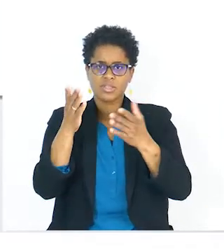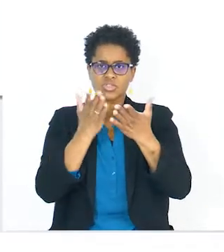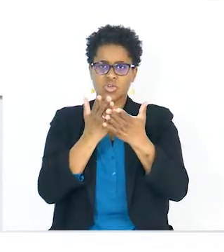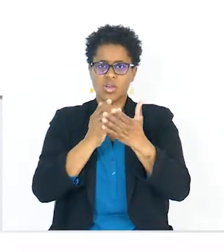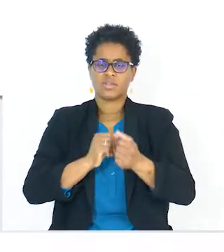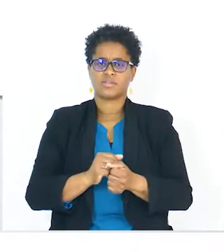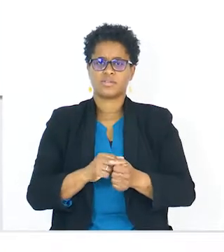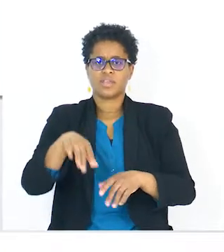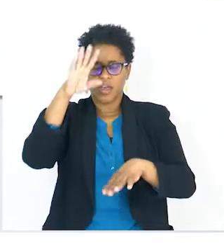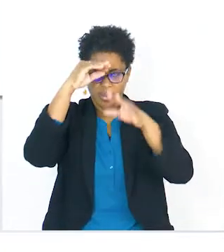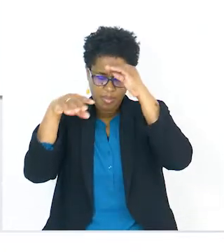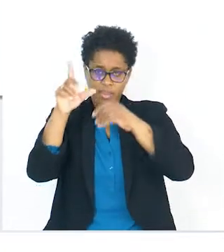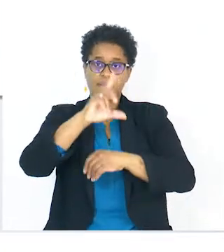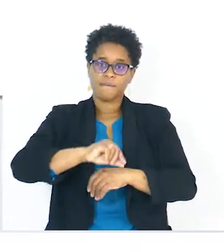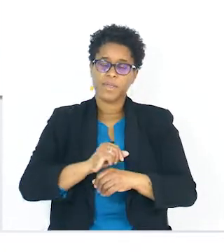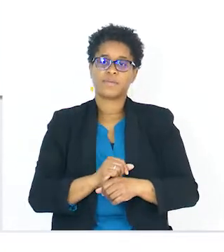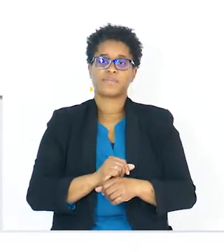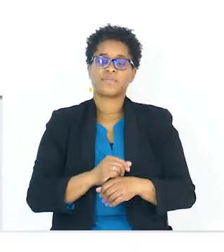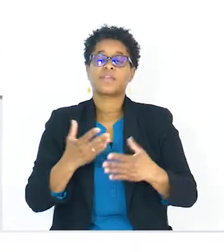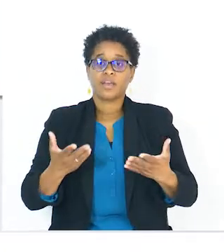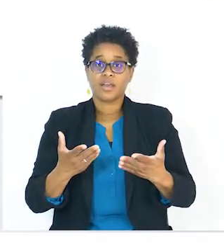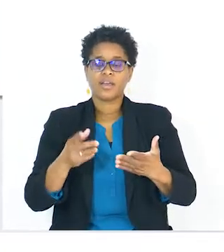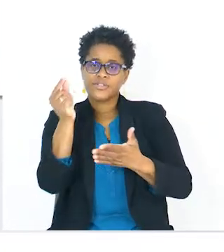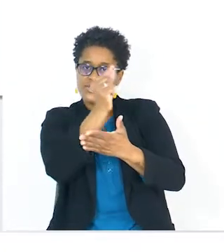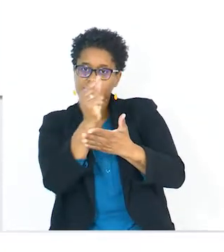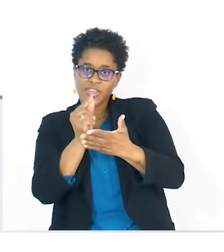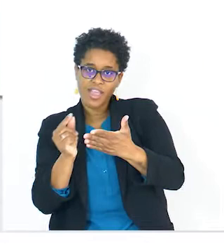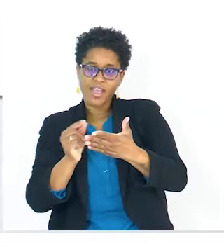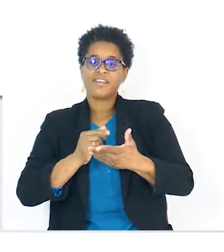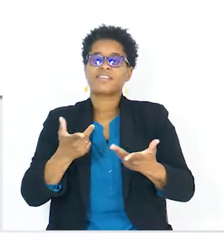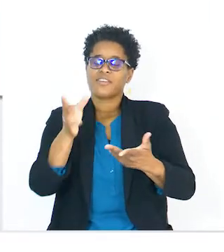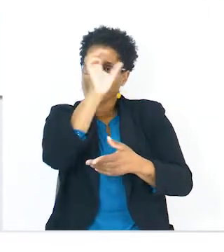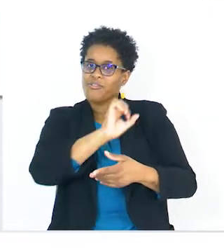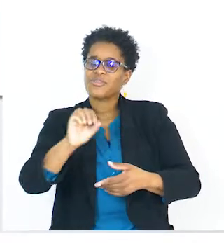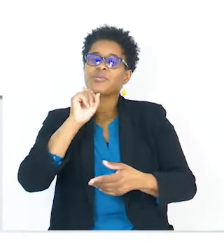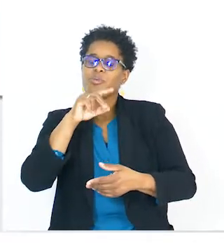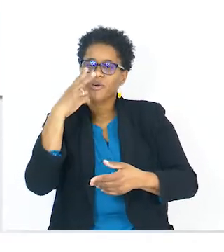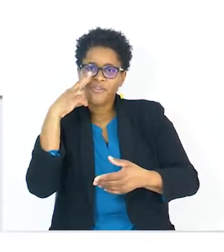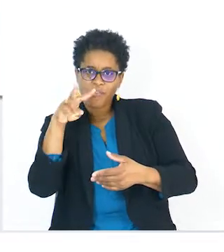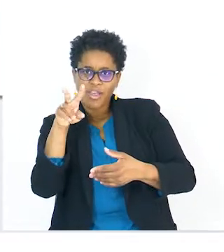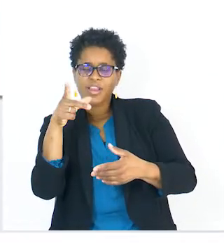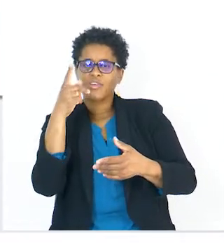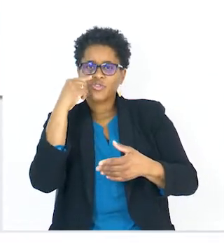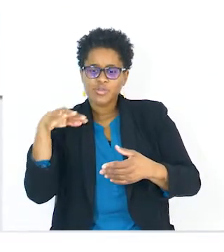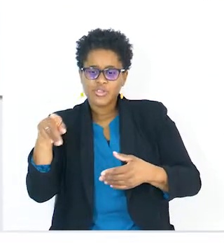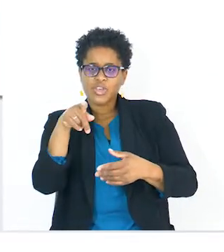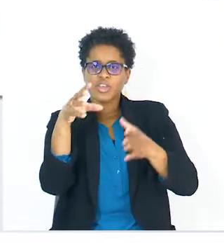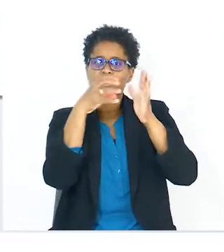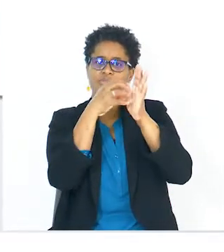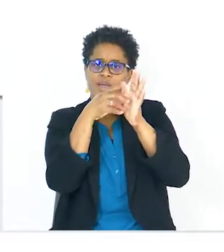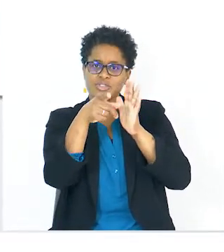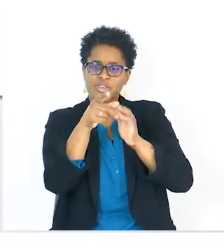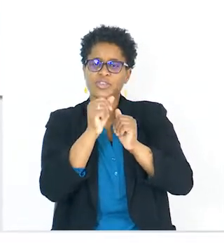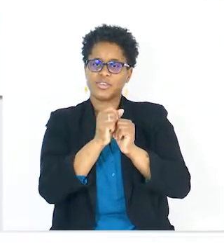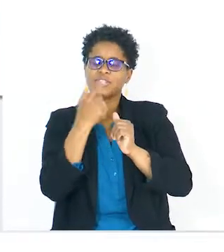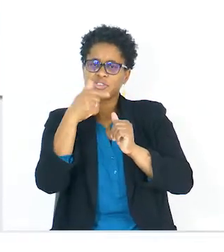escola. Aprende-se também a desenhar. Vocês podem observar os meninos aqui nesta